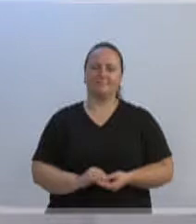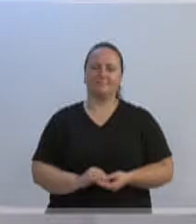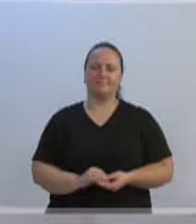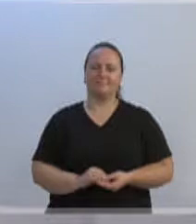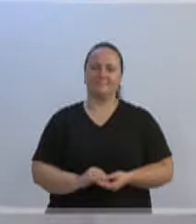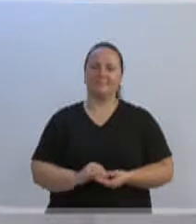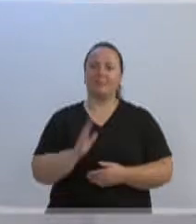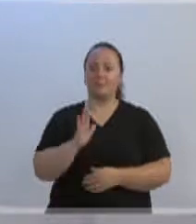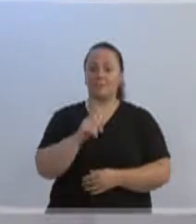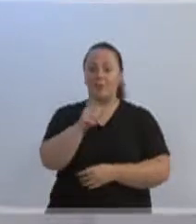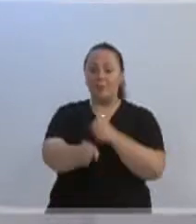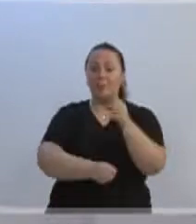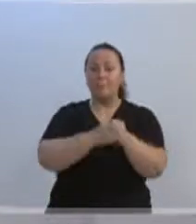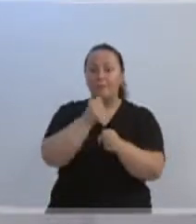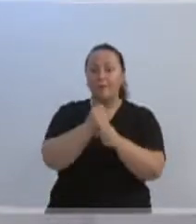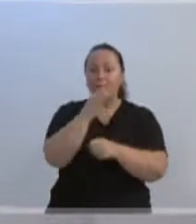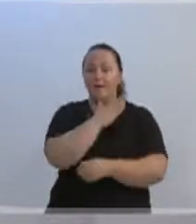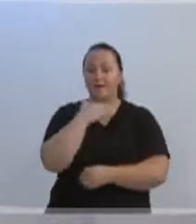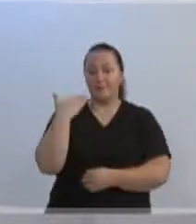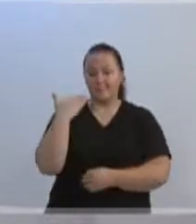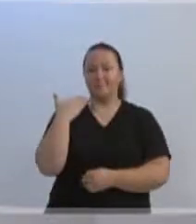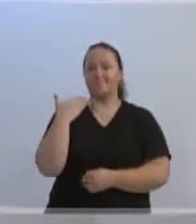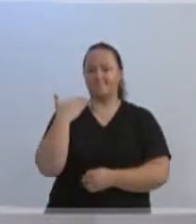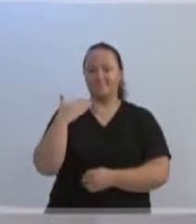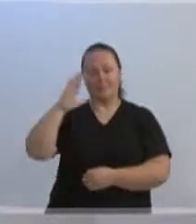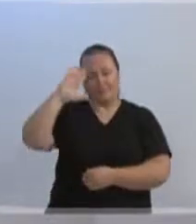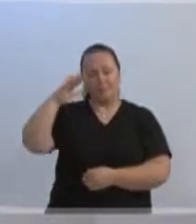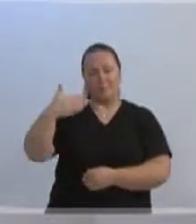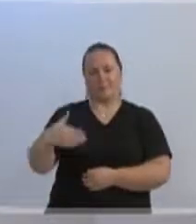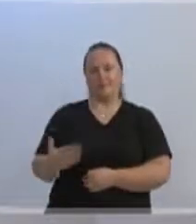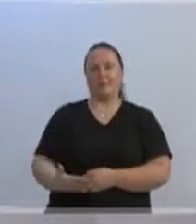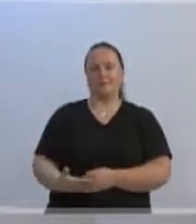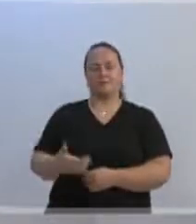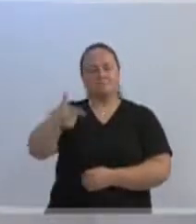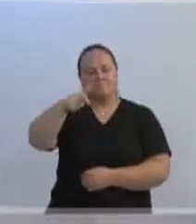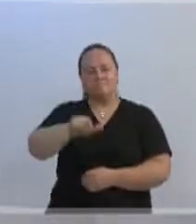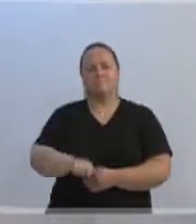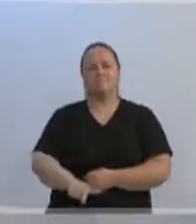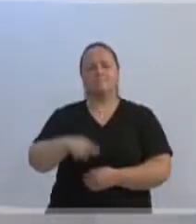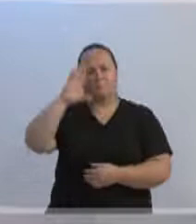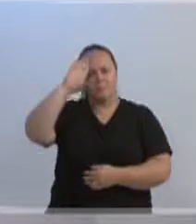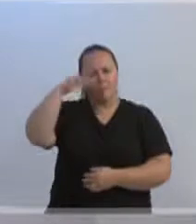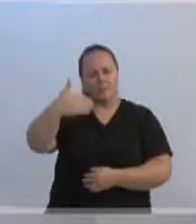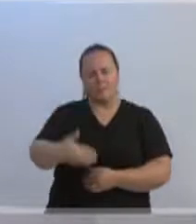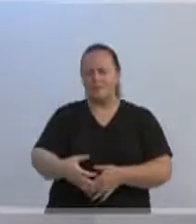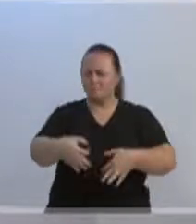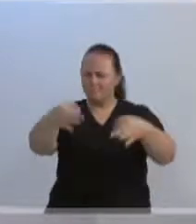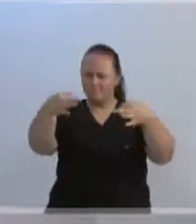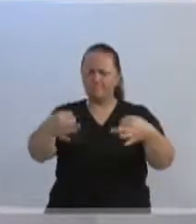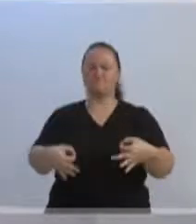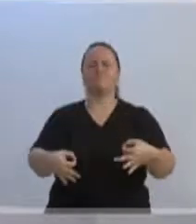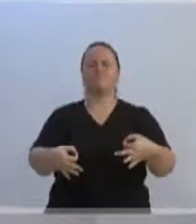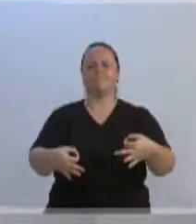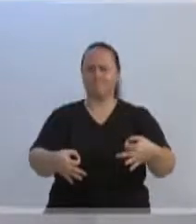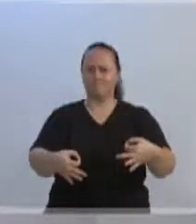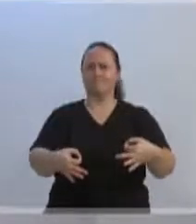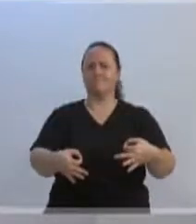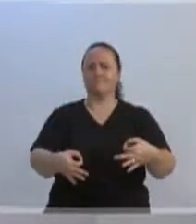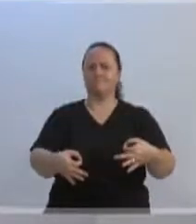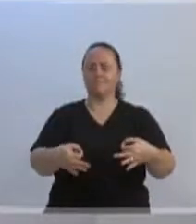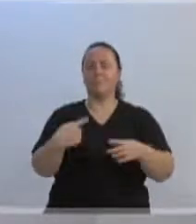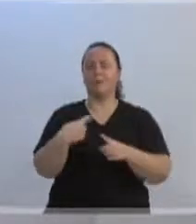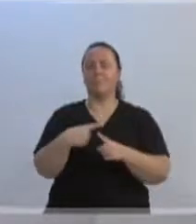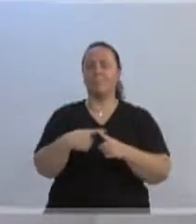doutor luiz eduardo caminha foi homenageado e volto a dizer uma homenagem justa por todos os